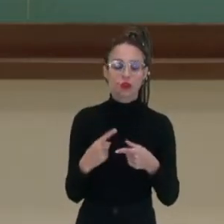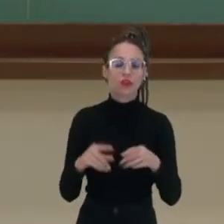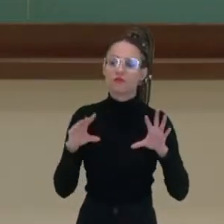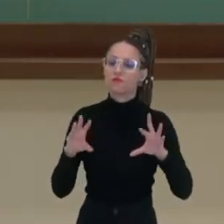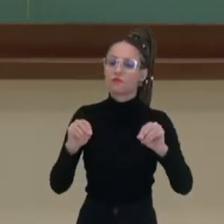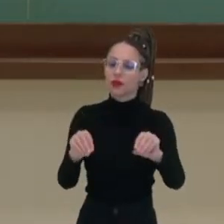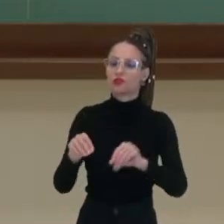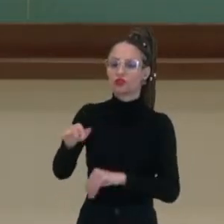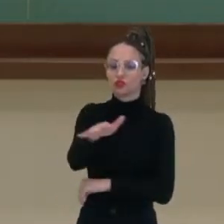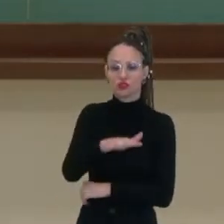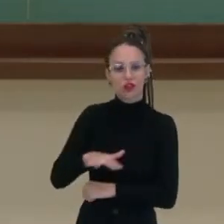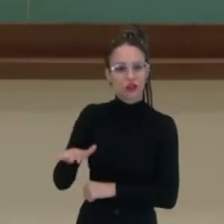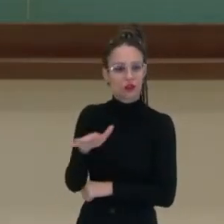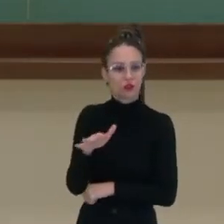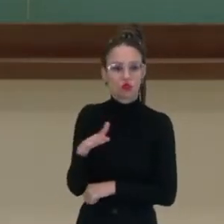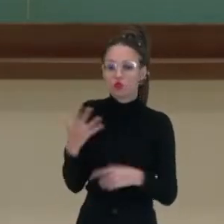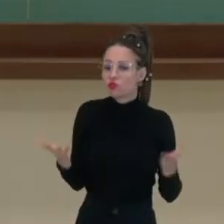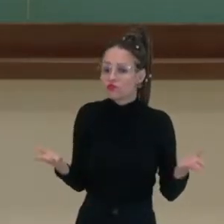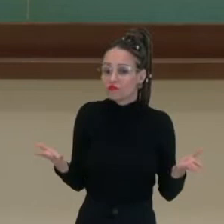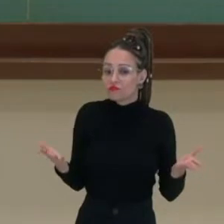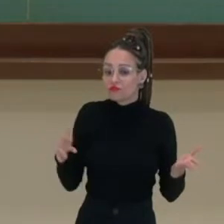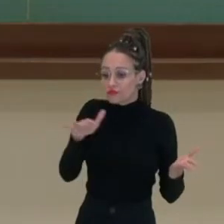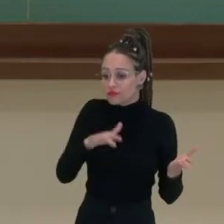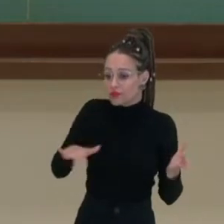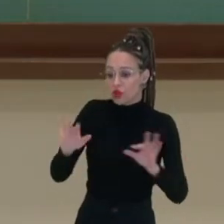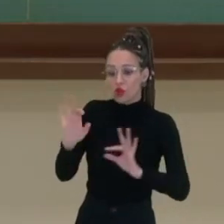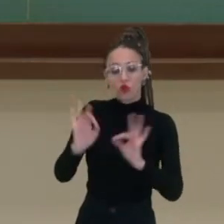mexendo, né, numa organização